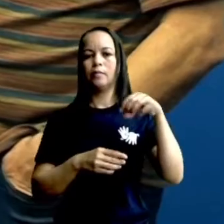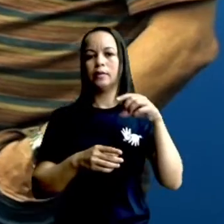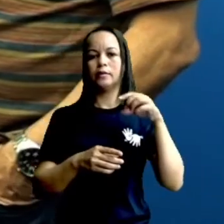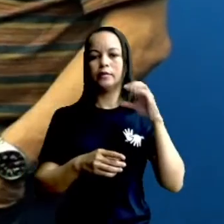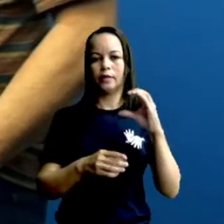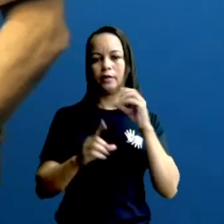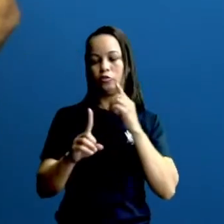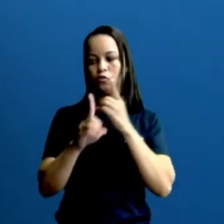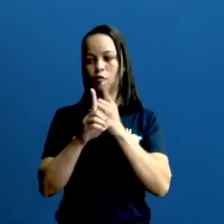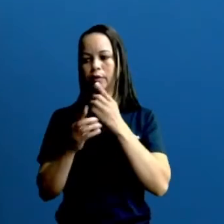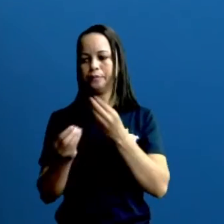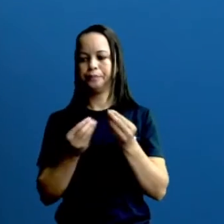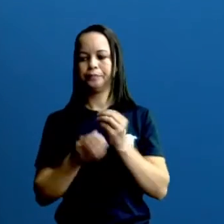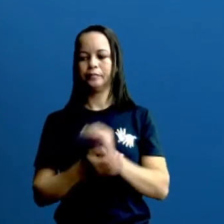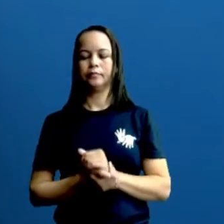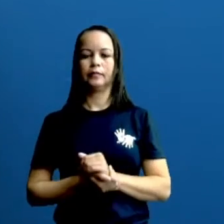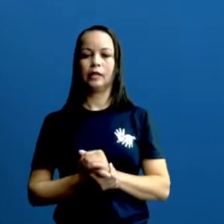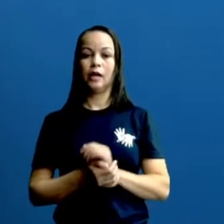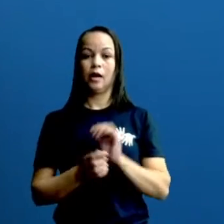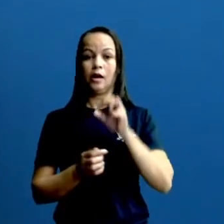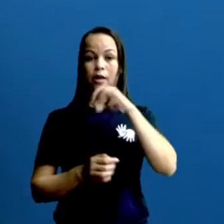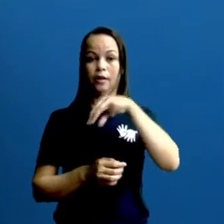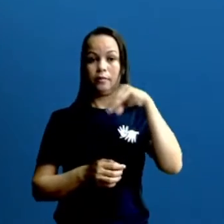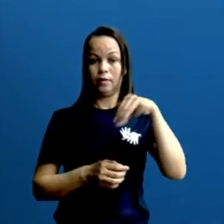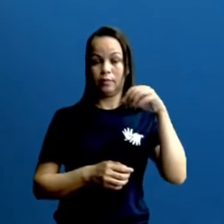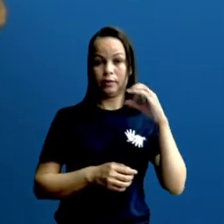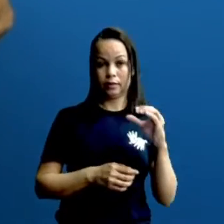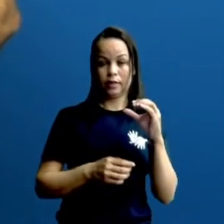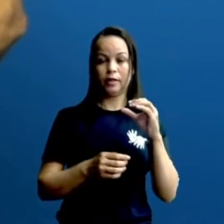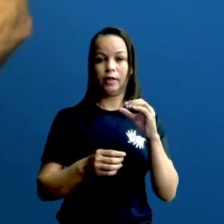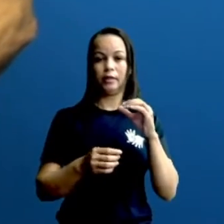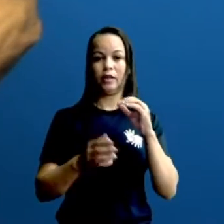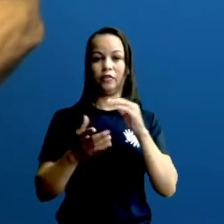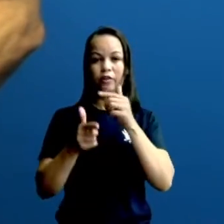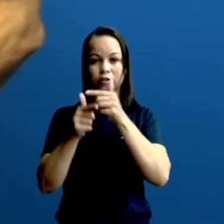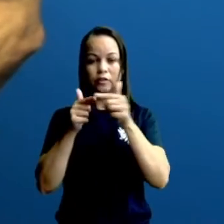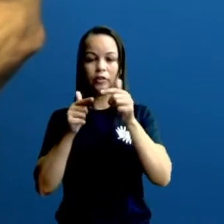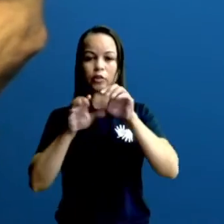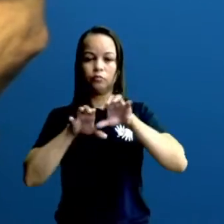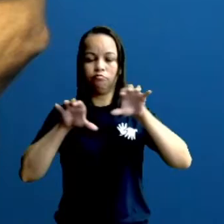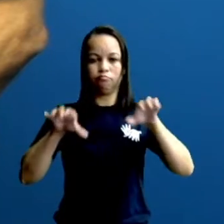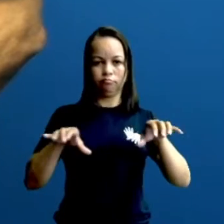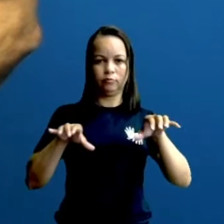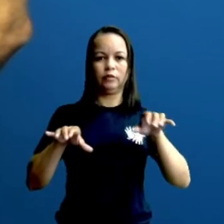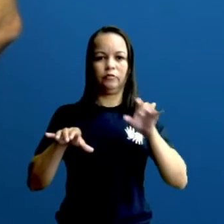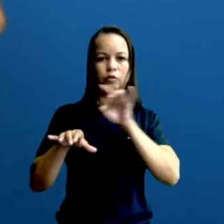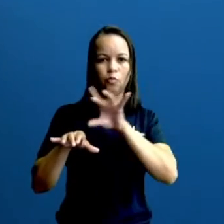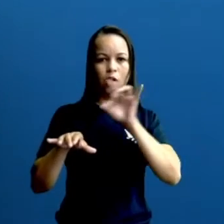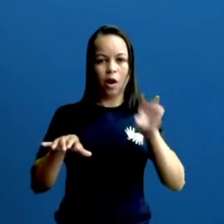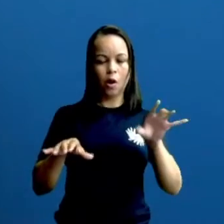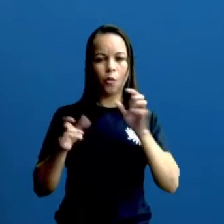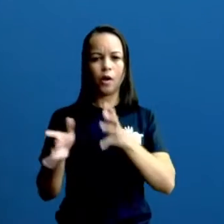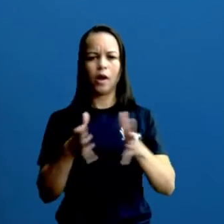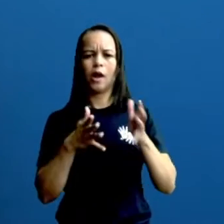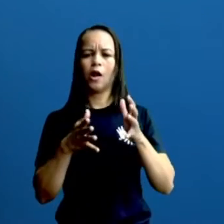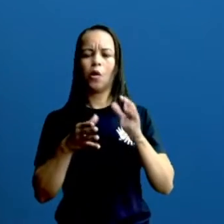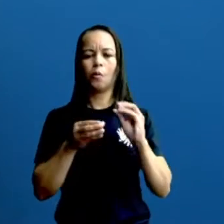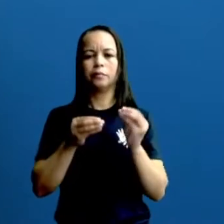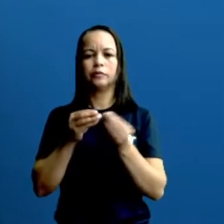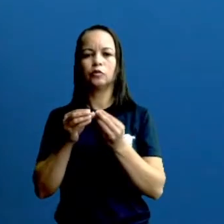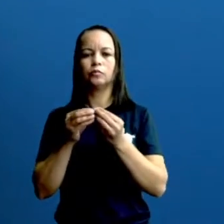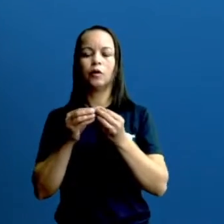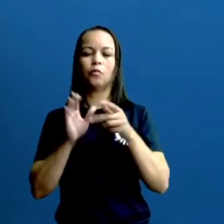ó. O MMC, através da fatoração individual dos números, é obtido